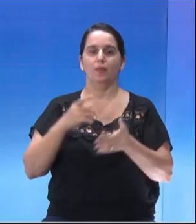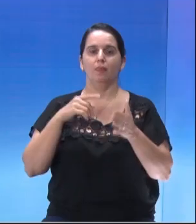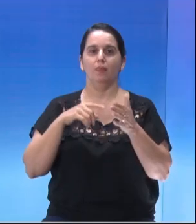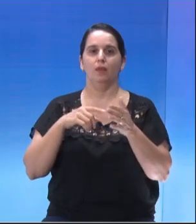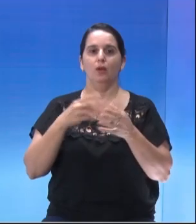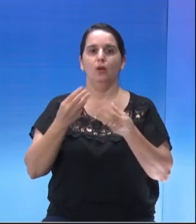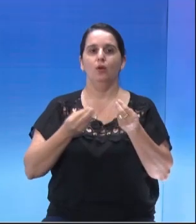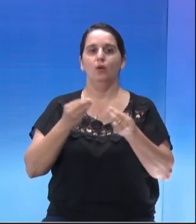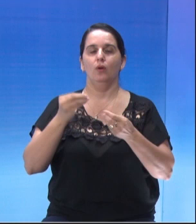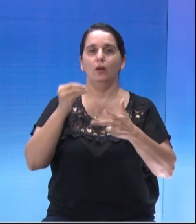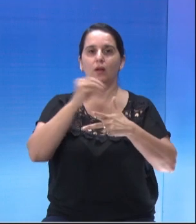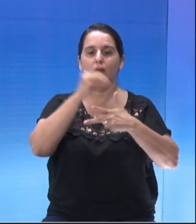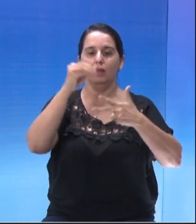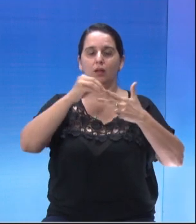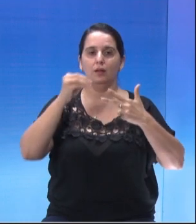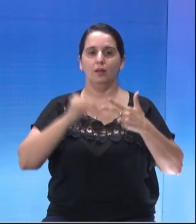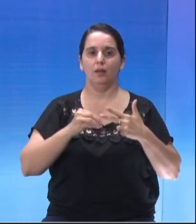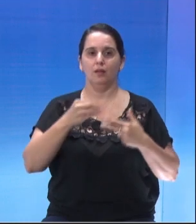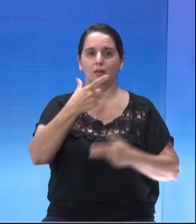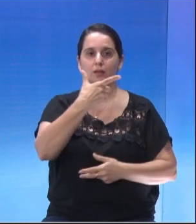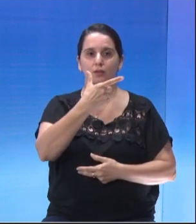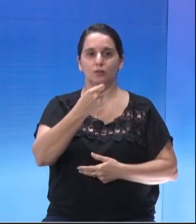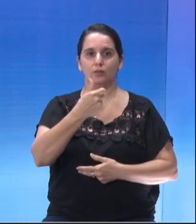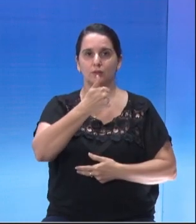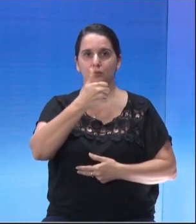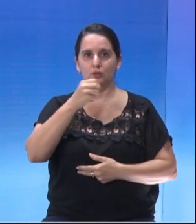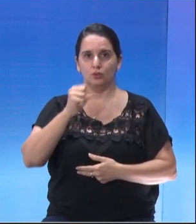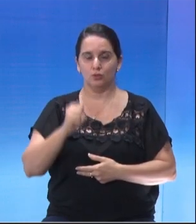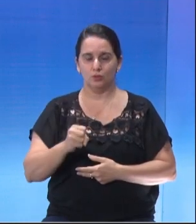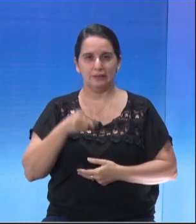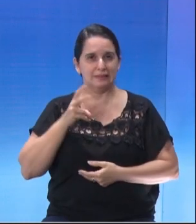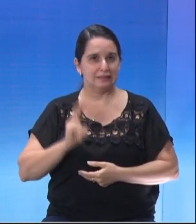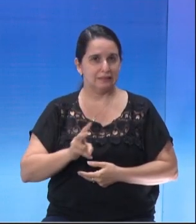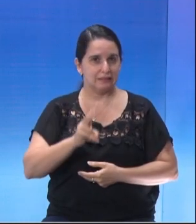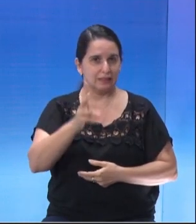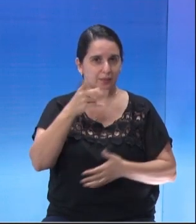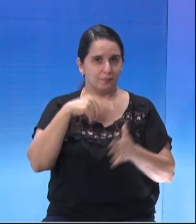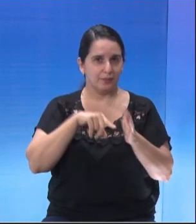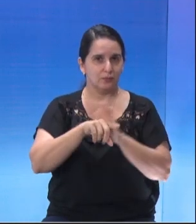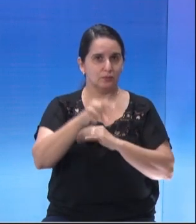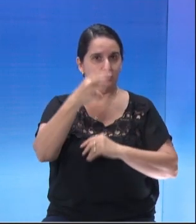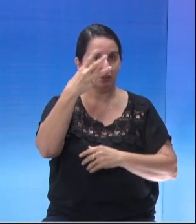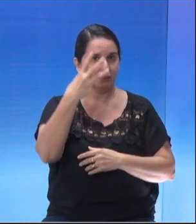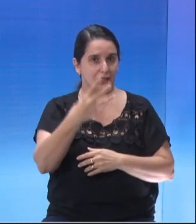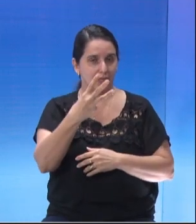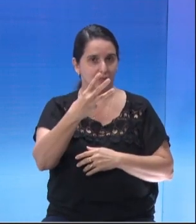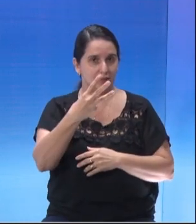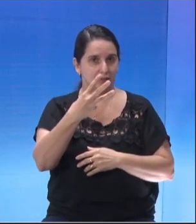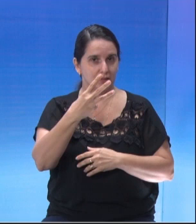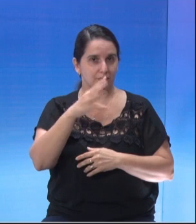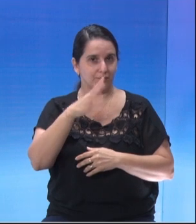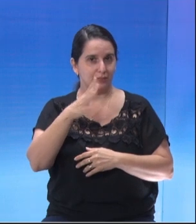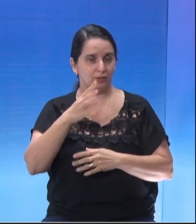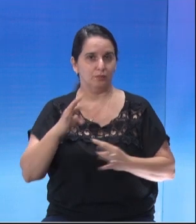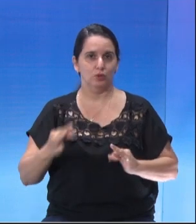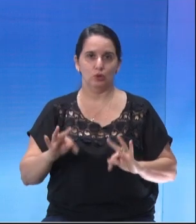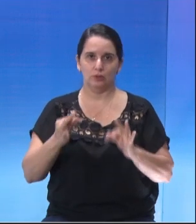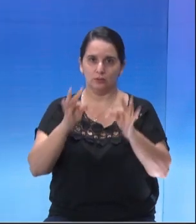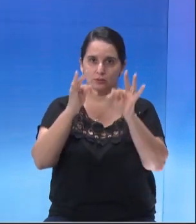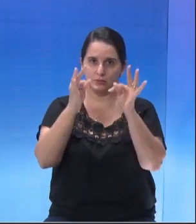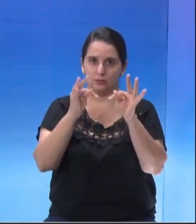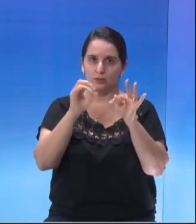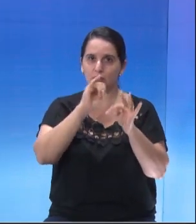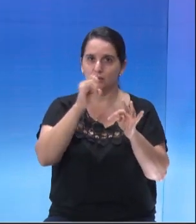que em 2018 eles pediram. Lembrando, gente, que sempre é 3, 4 questões falando de tecnologia. Se vocês